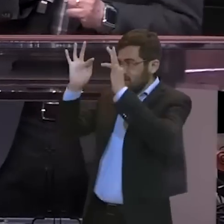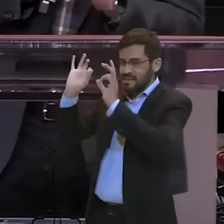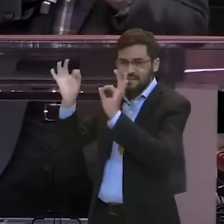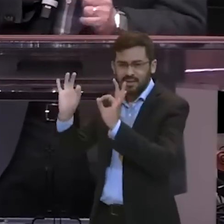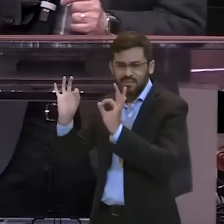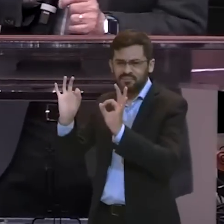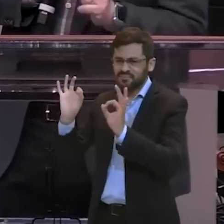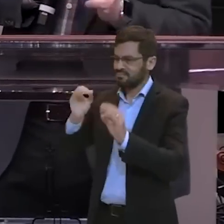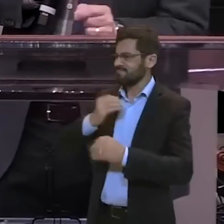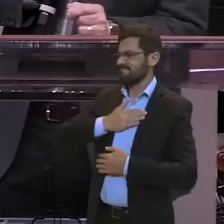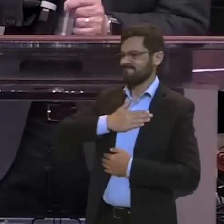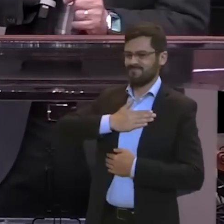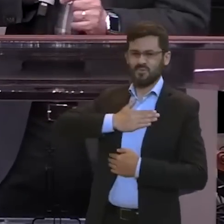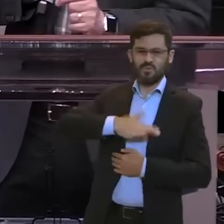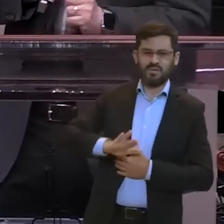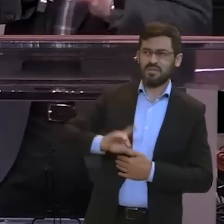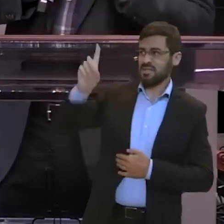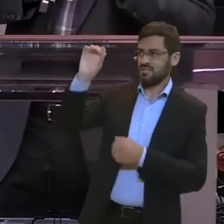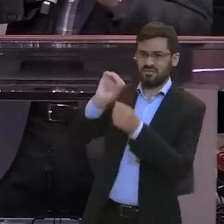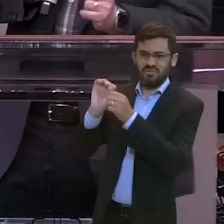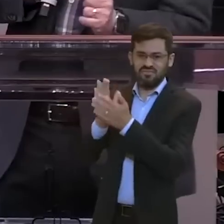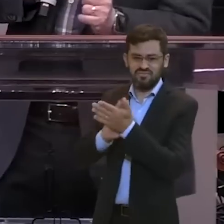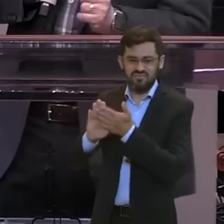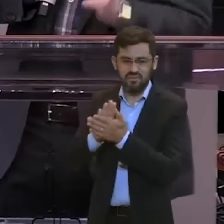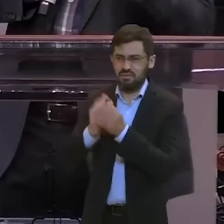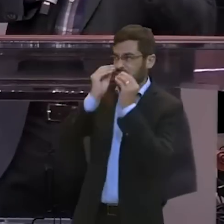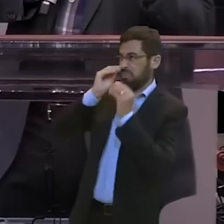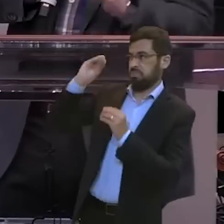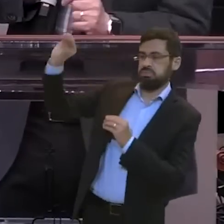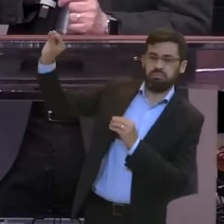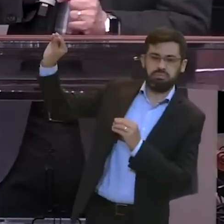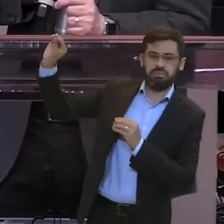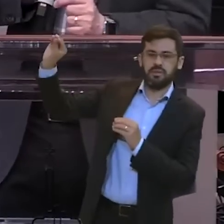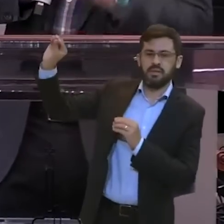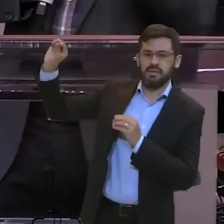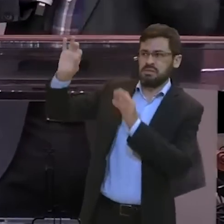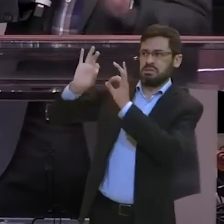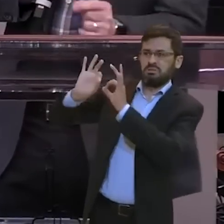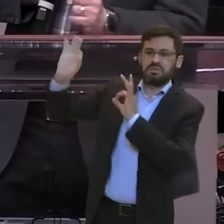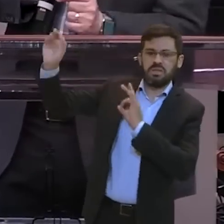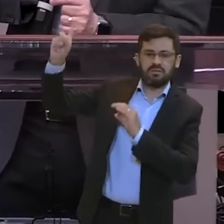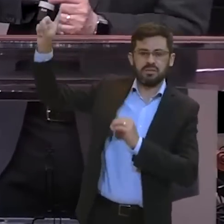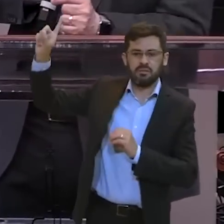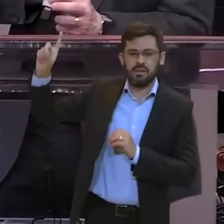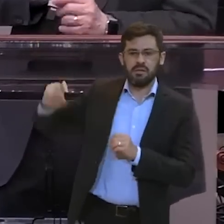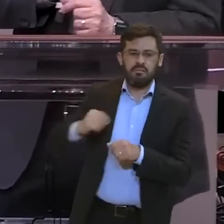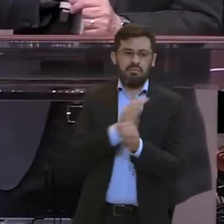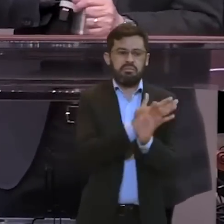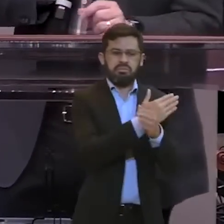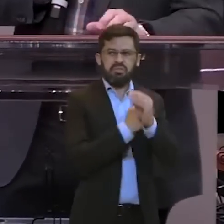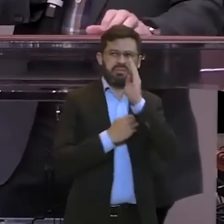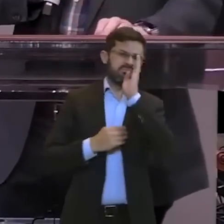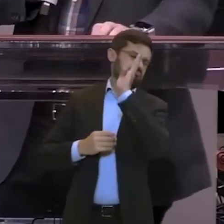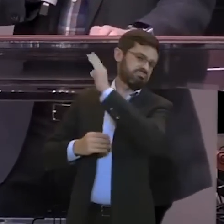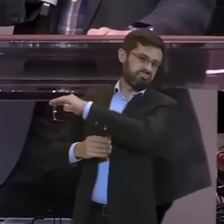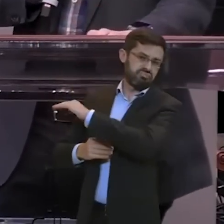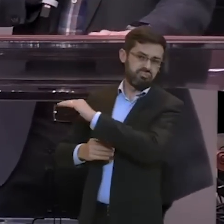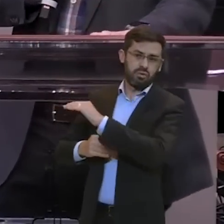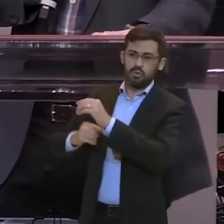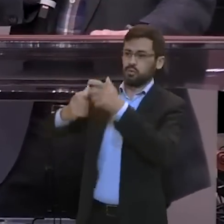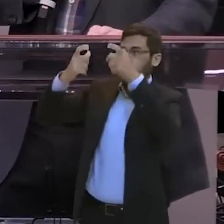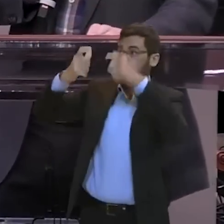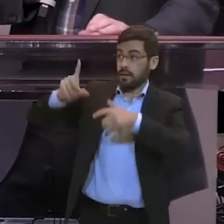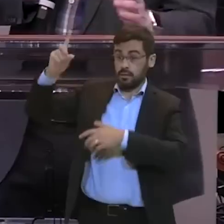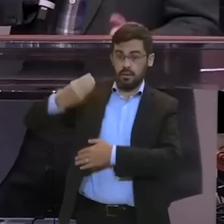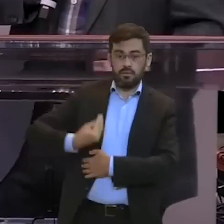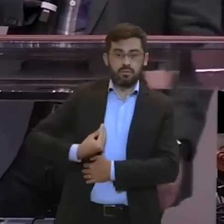o que o Senhor, o nosso Deus, reprova, e o abandonaram, desviaram o rosto do local da habitação do